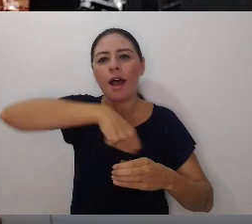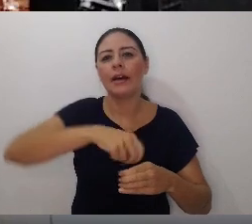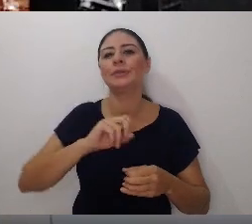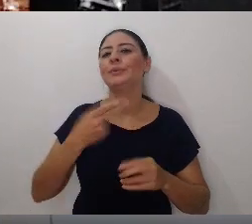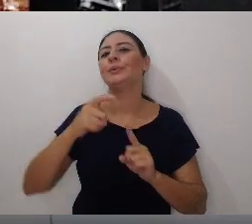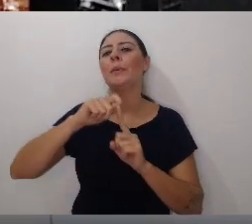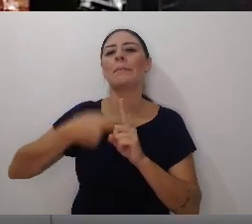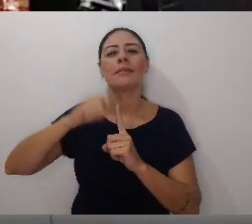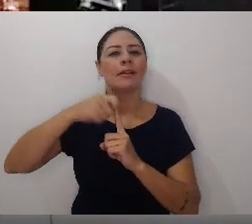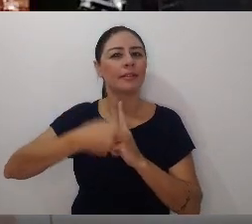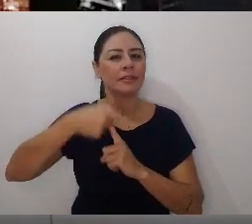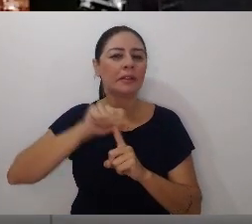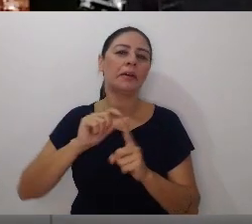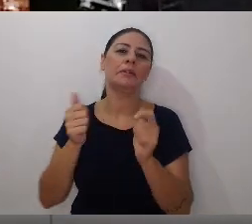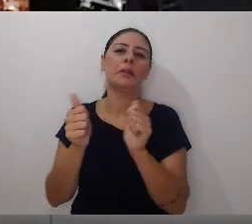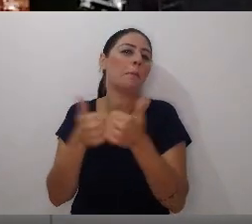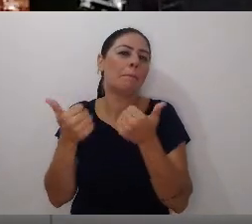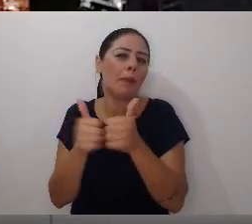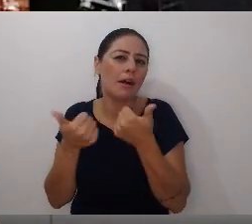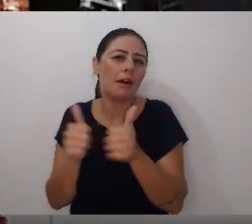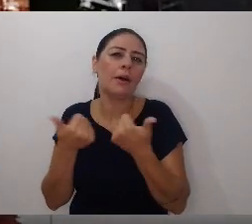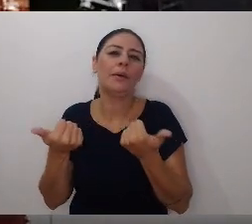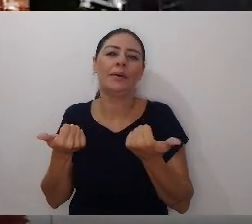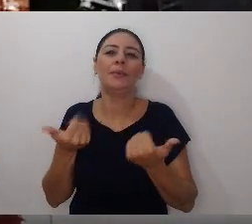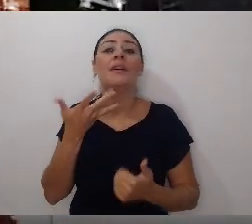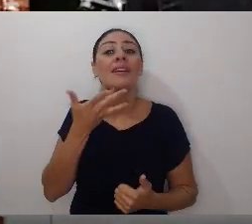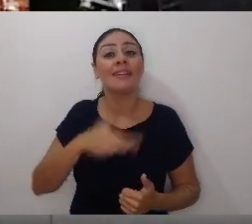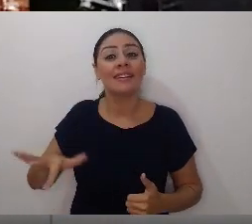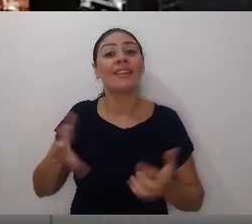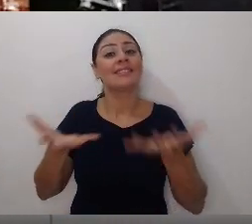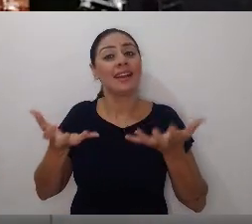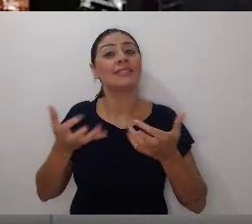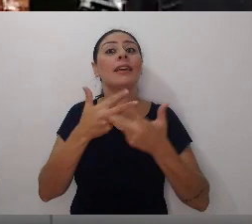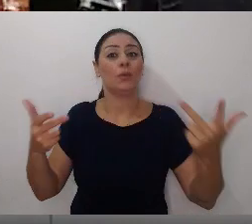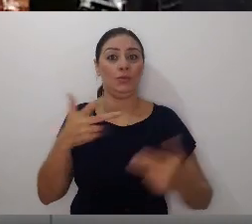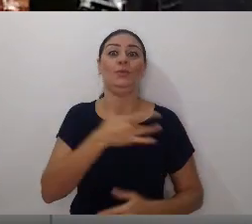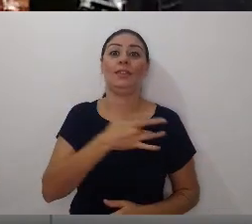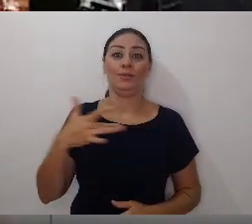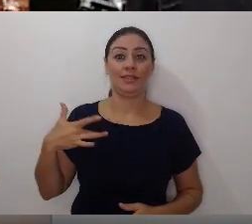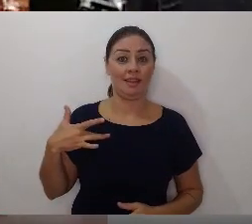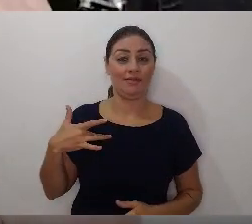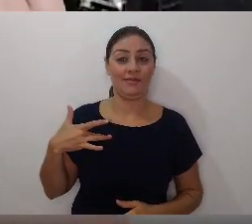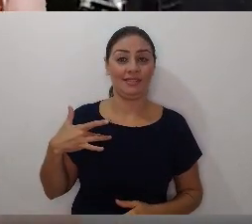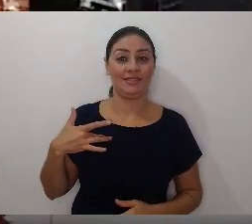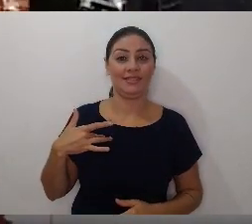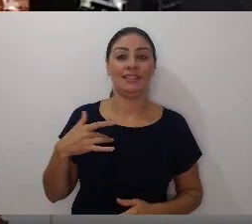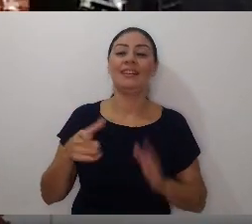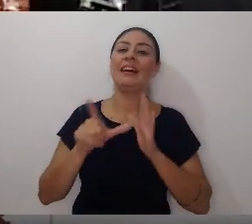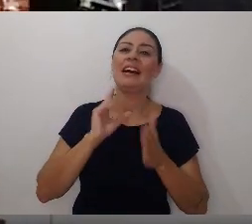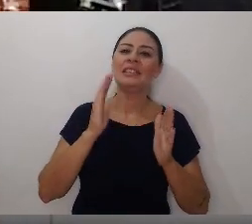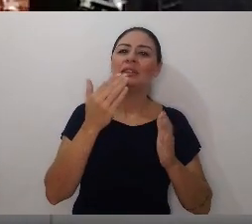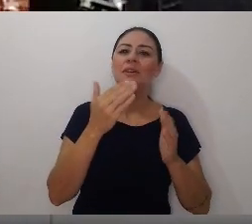que é o café da manhã, ou o achocolatado, uma banana, um pãozinho ali. As crianças acordam